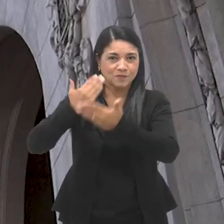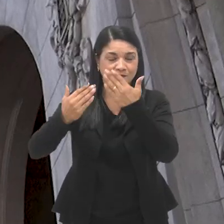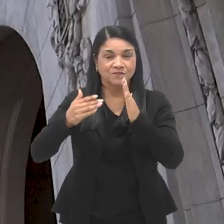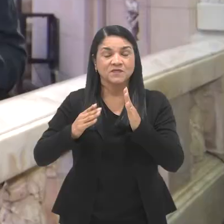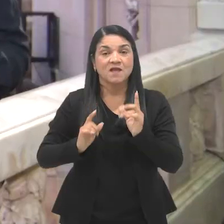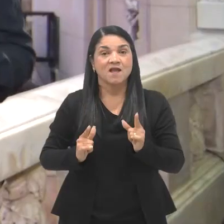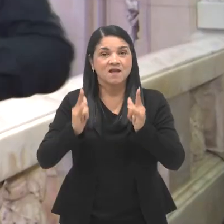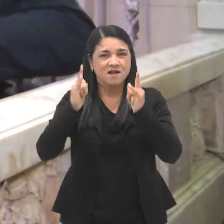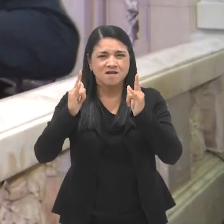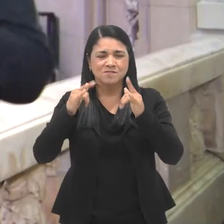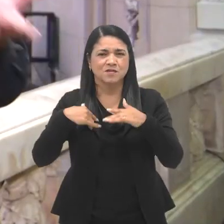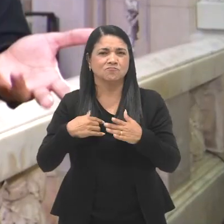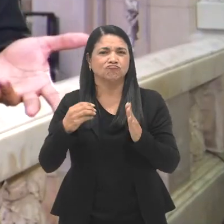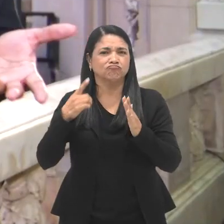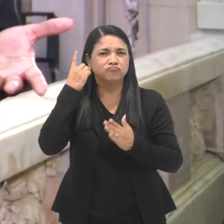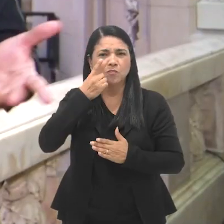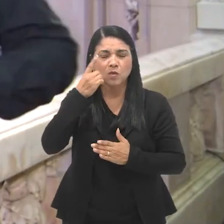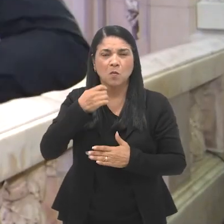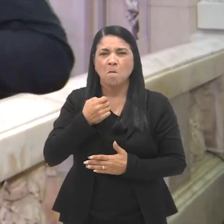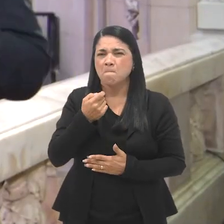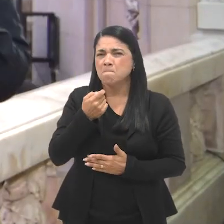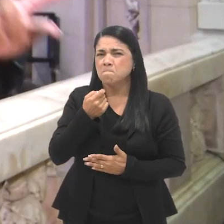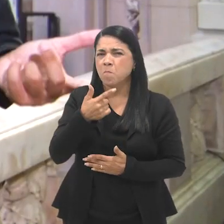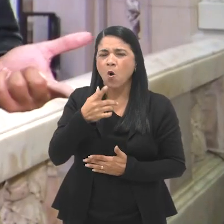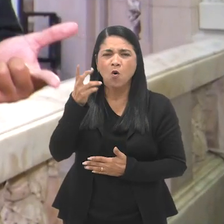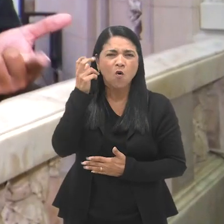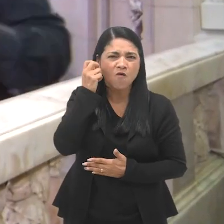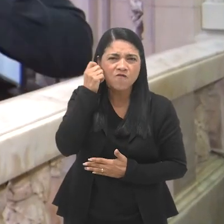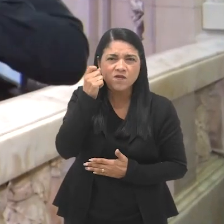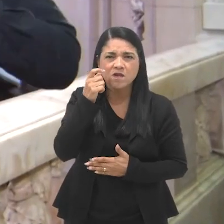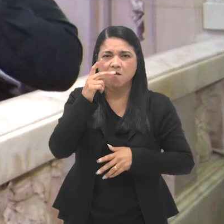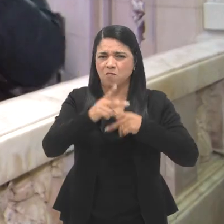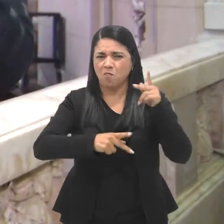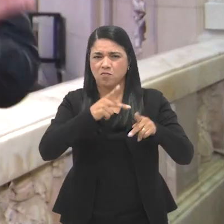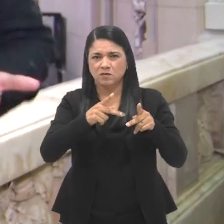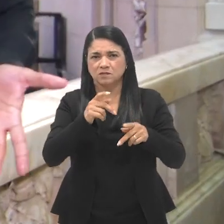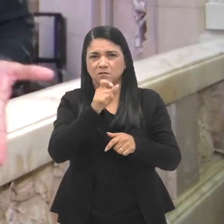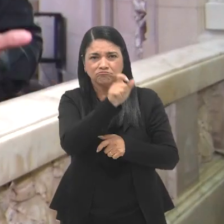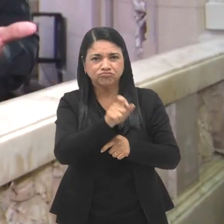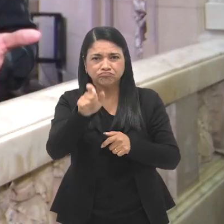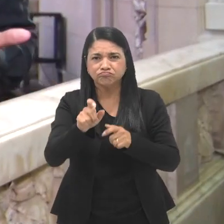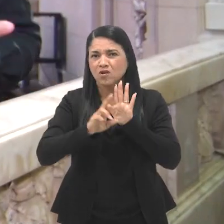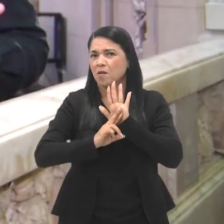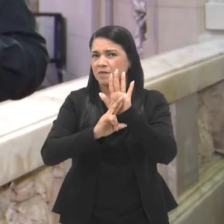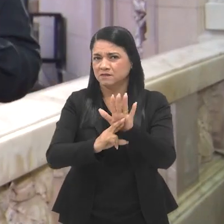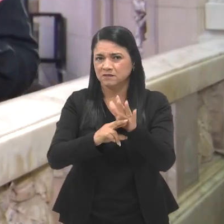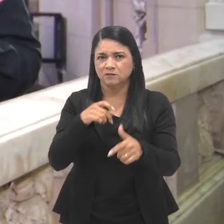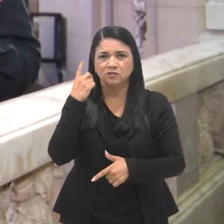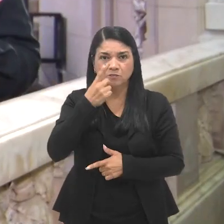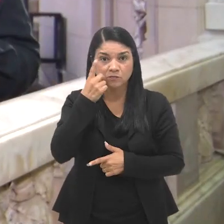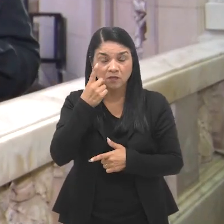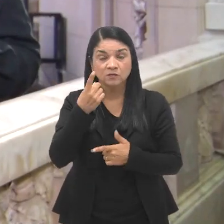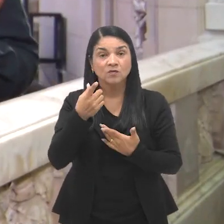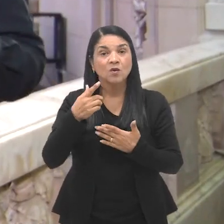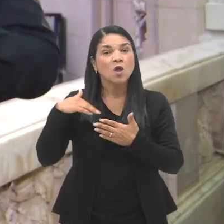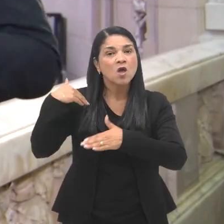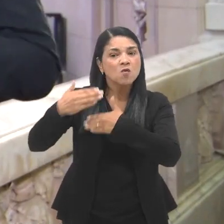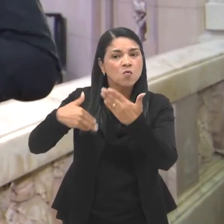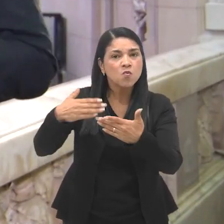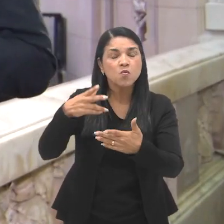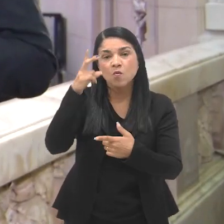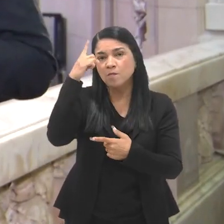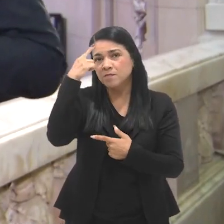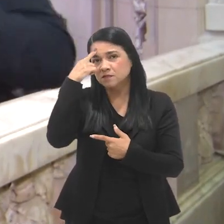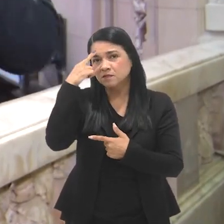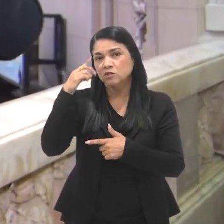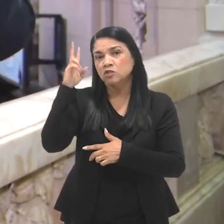à época, que o prédio da Câmara dos Deputados tinha uma péssima acústica, que a população não escutava os seus representantes. E quando